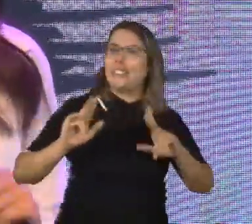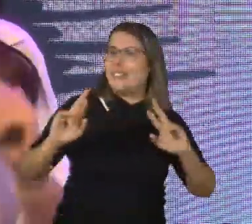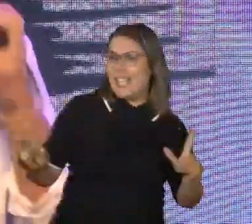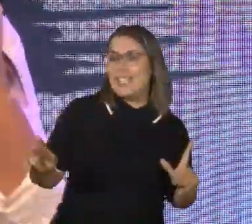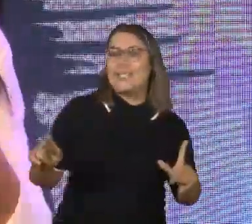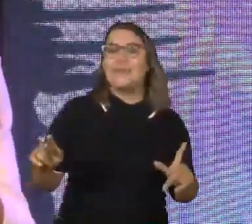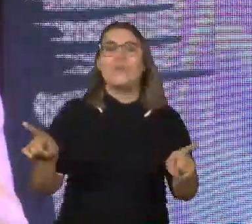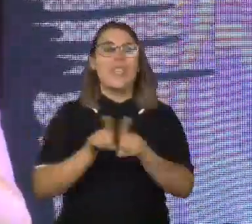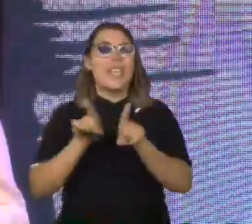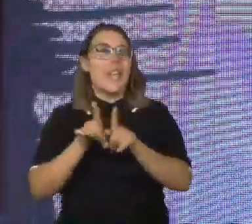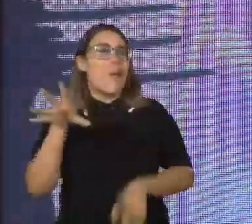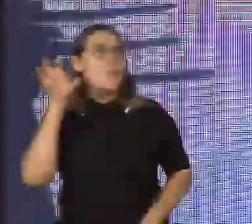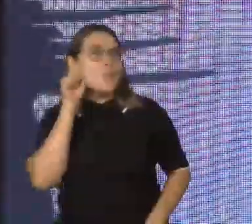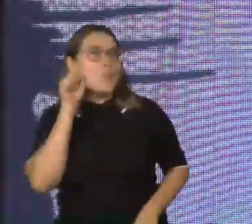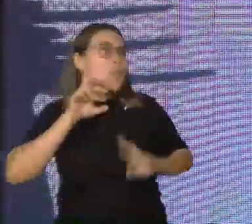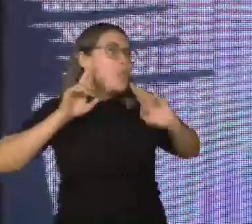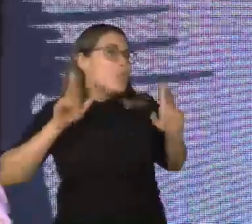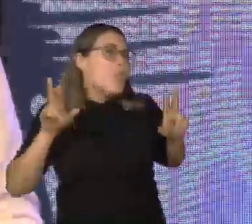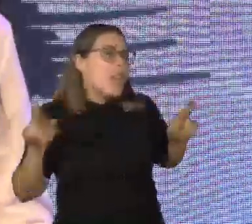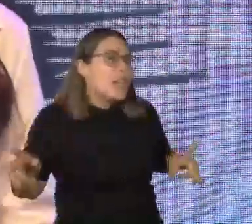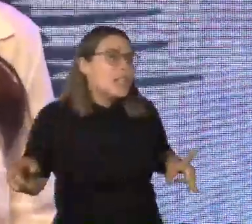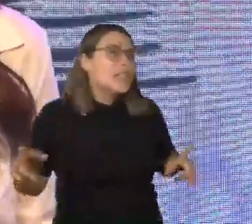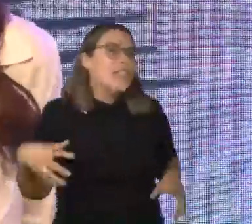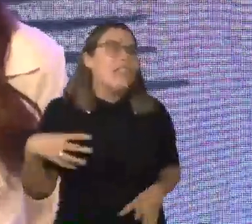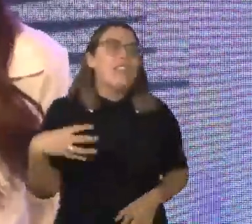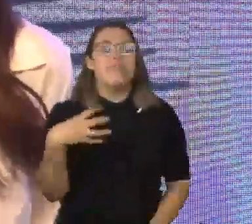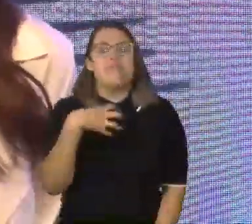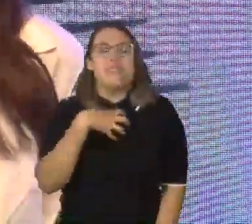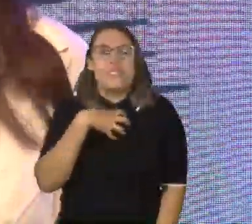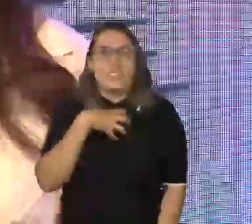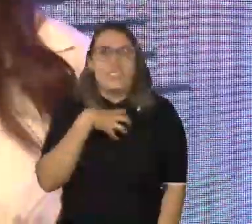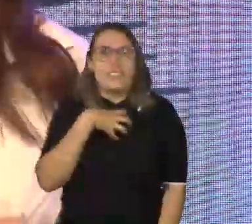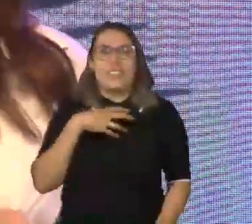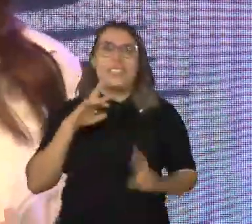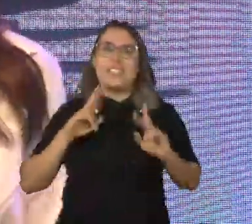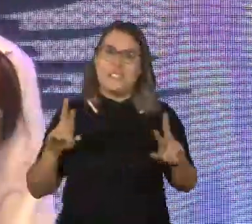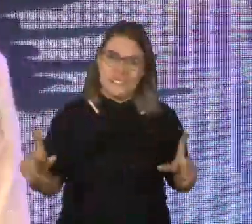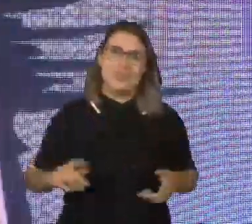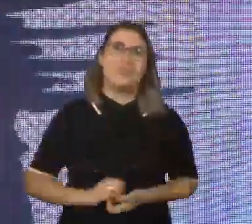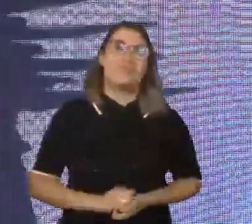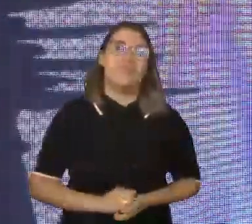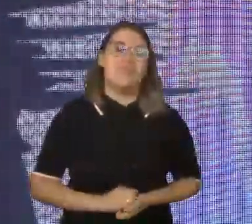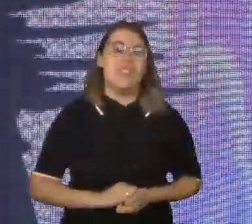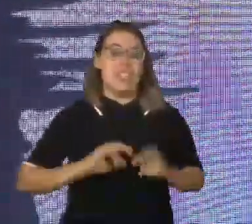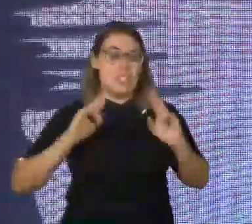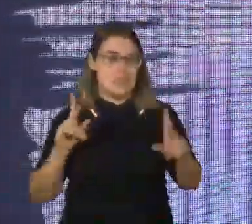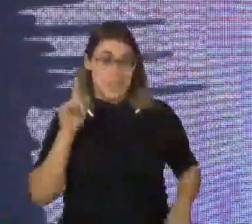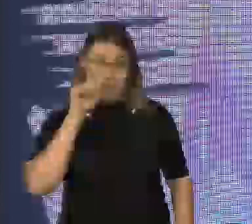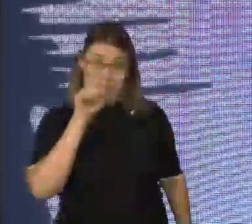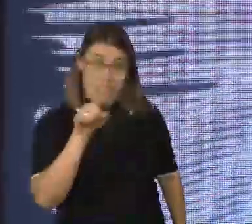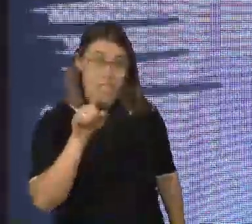diferente, ele escuta de uma maneira diferente, ele se comporta de uma maneira diferente. Diferente de